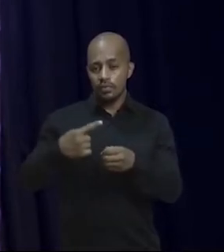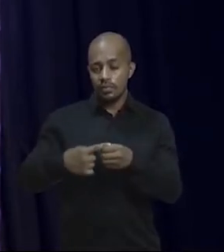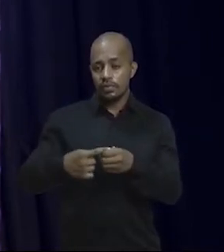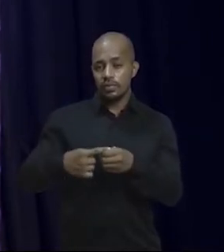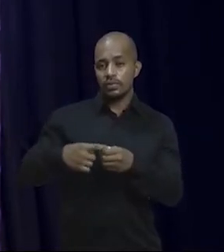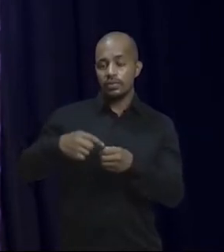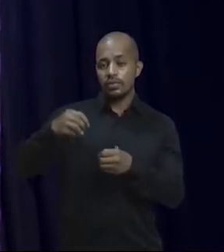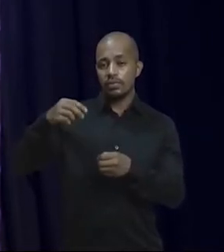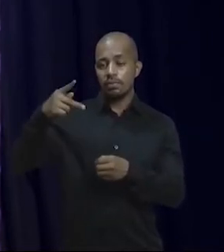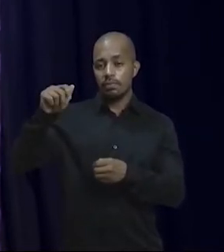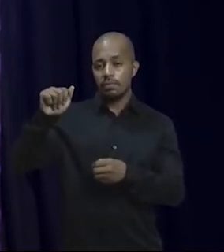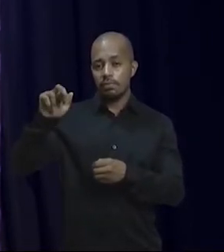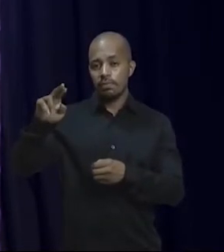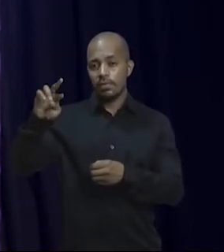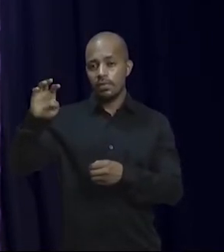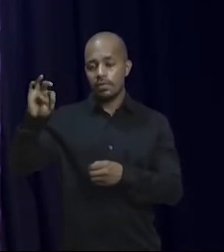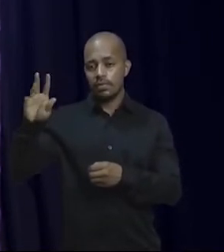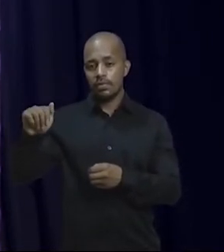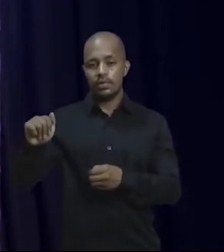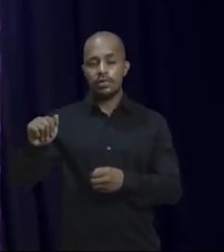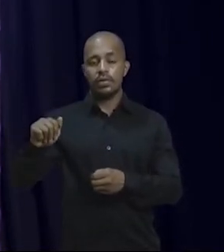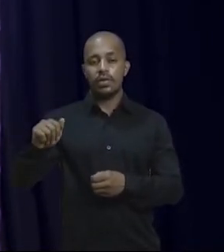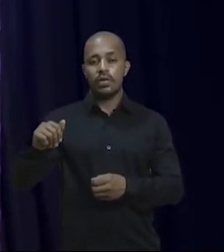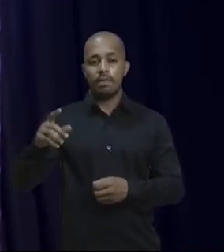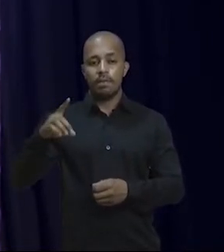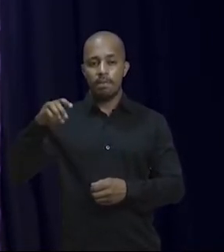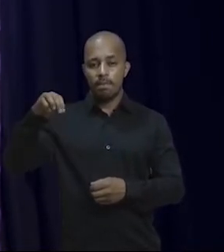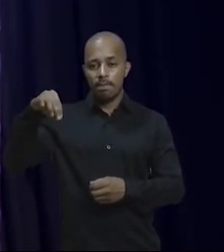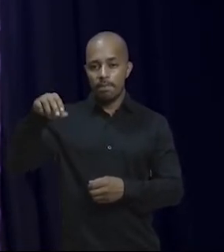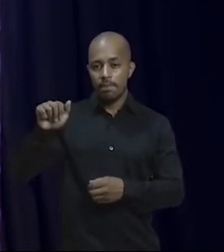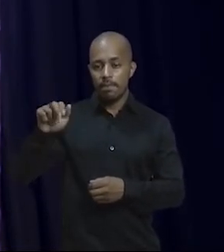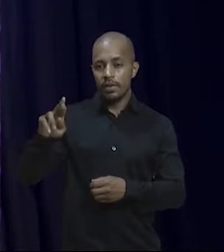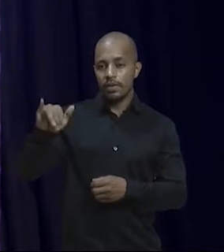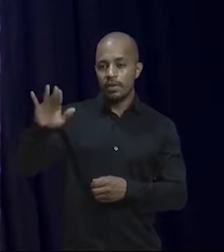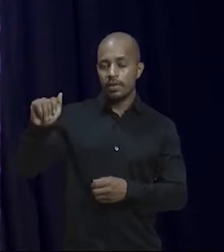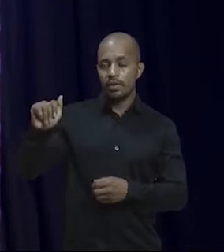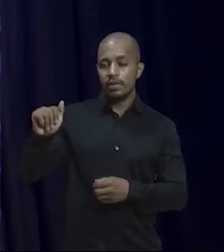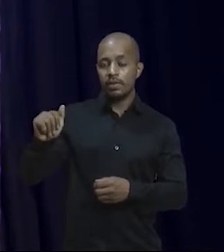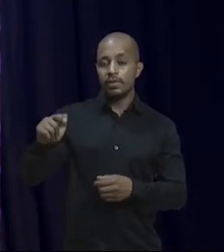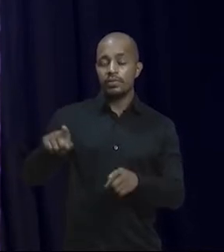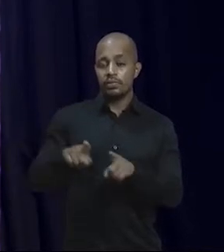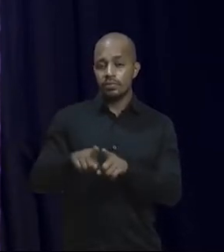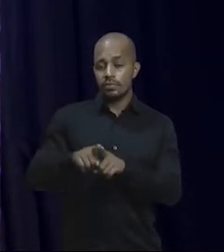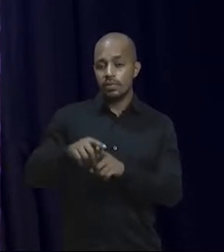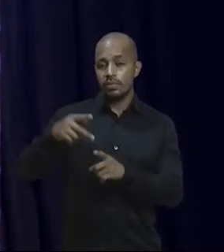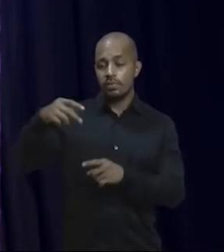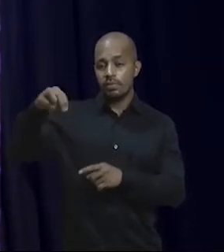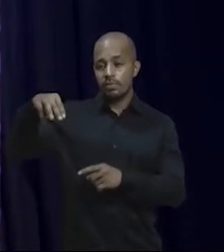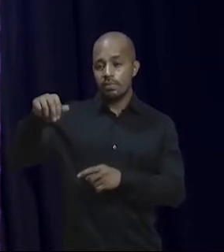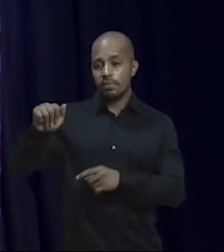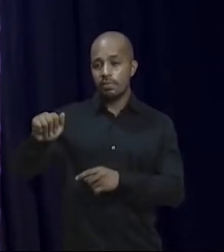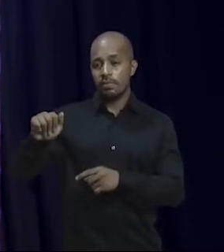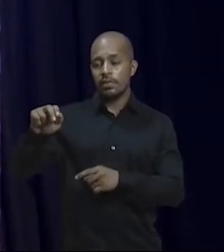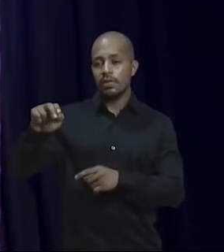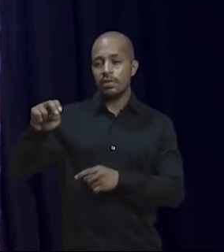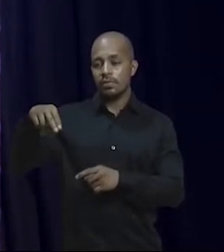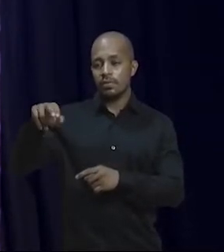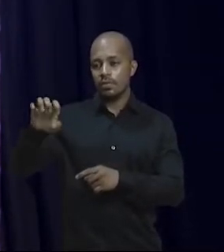Parintins. A dona Marinha e o seu Manuel José, quando viram os filhos